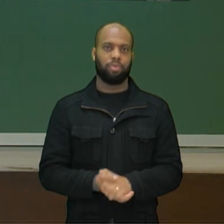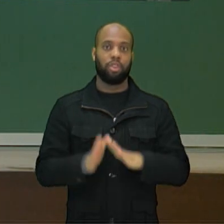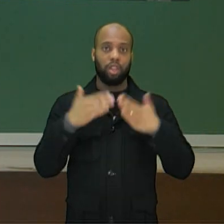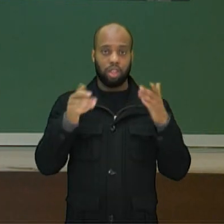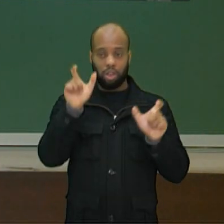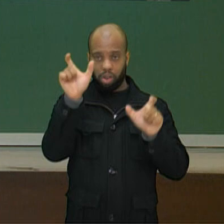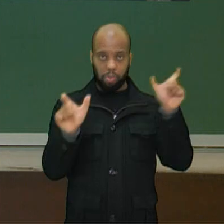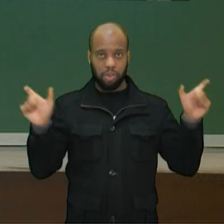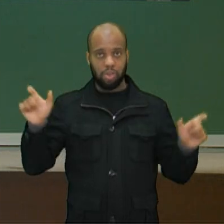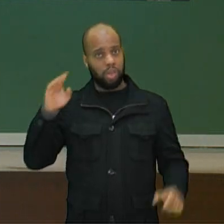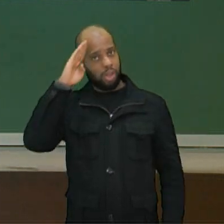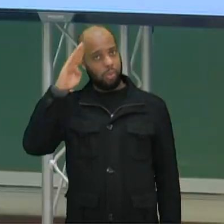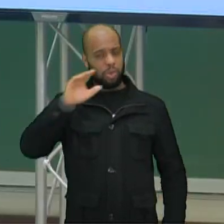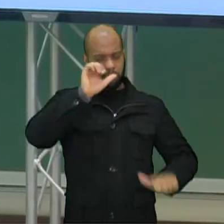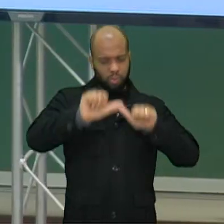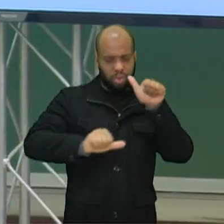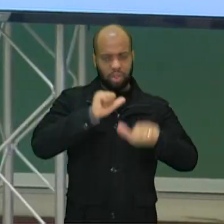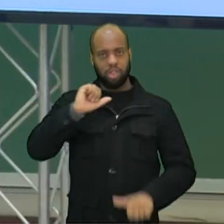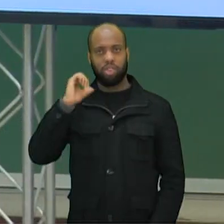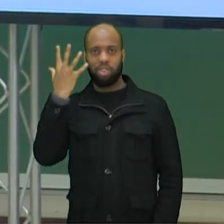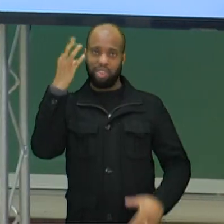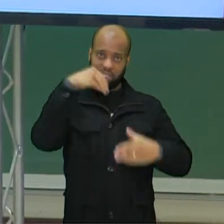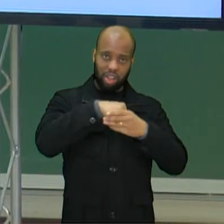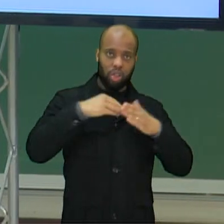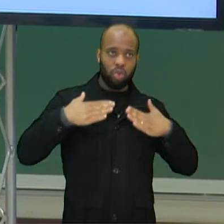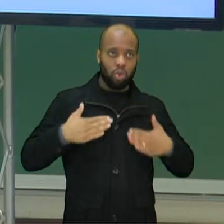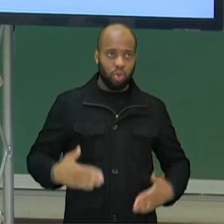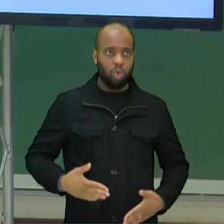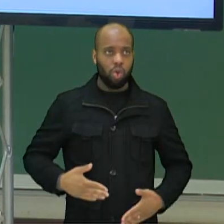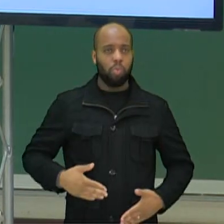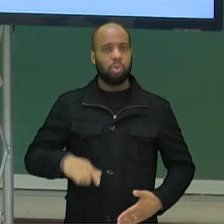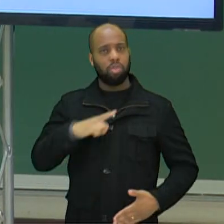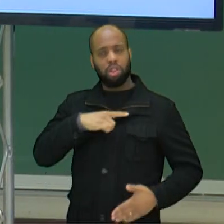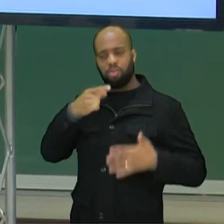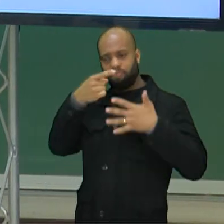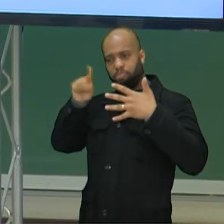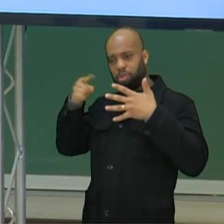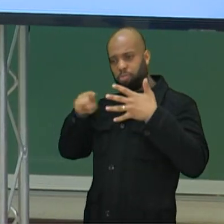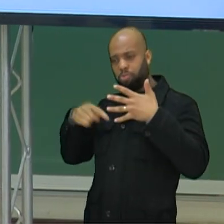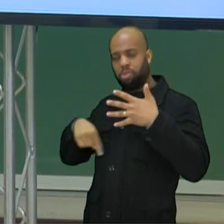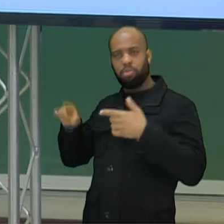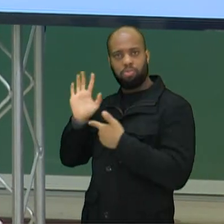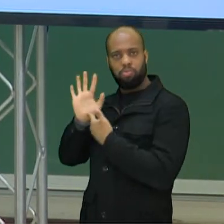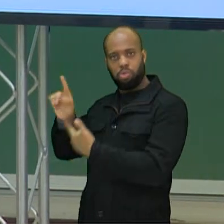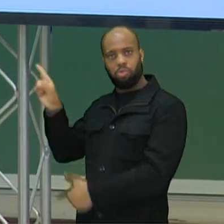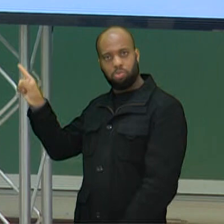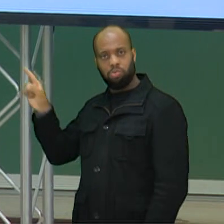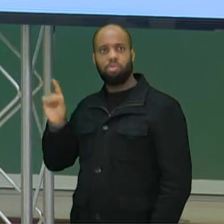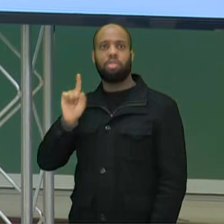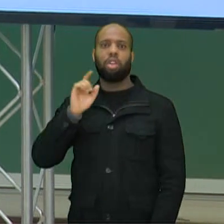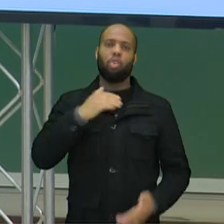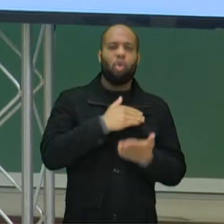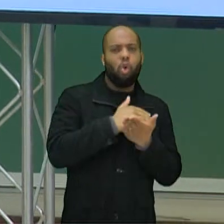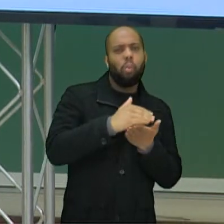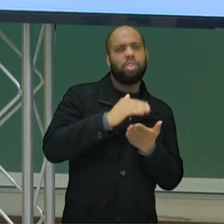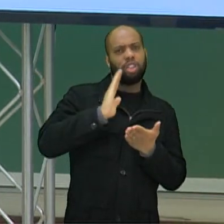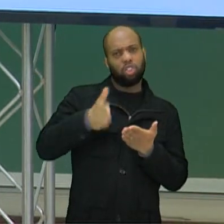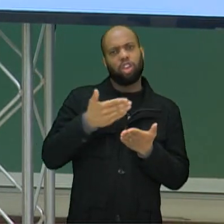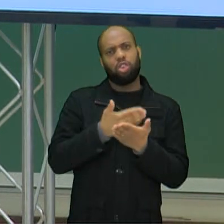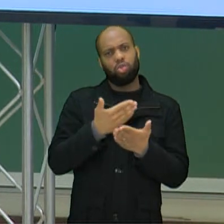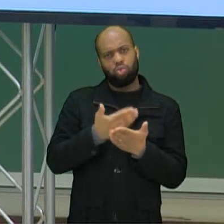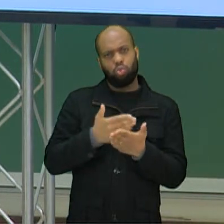Então, as principais alterações que ocorrem no organismo estão citadas aqui nesse slide, que nós falamos desde o início da